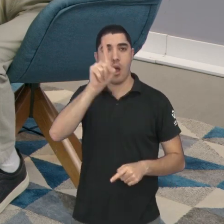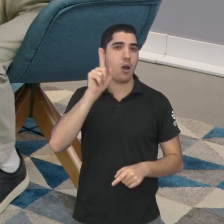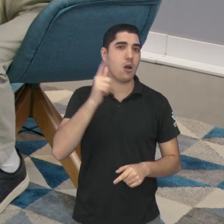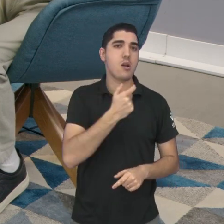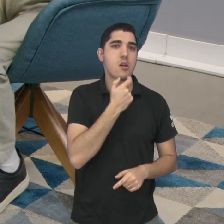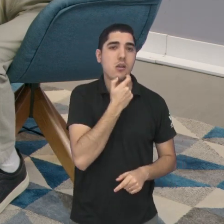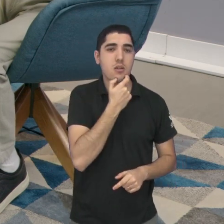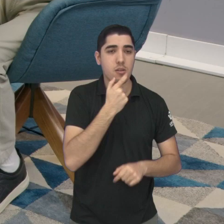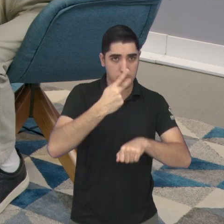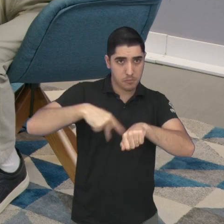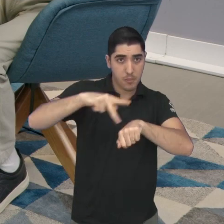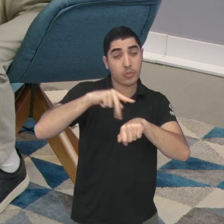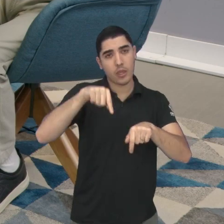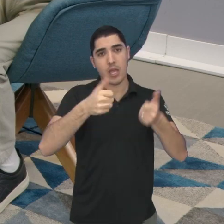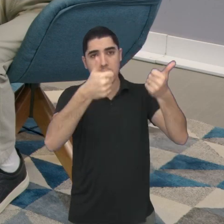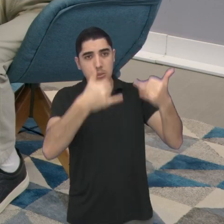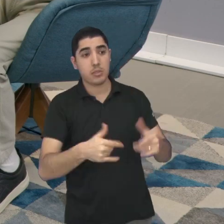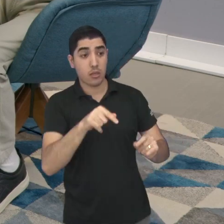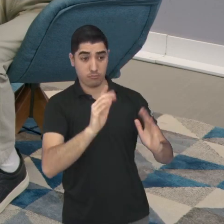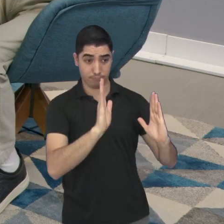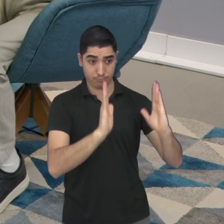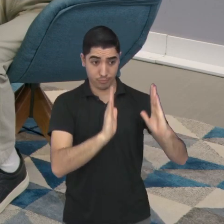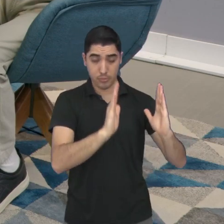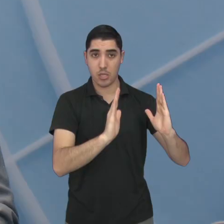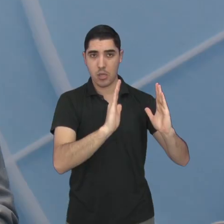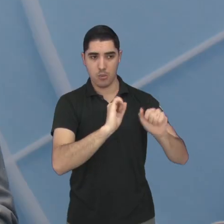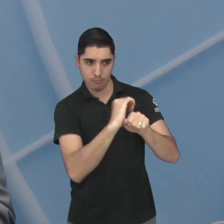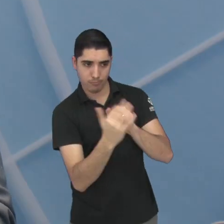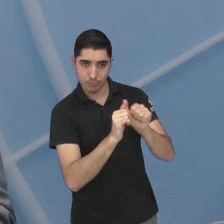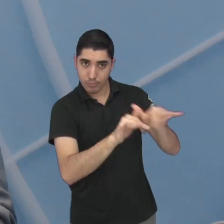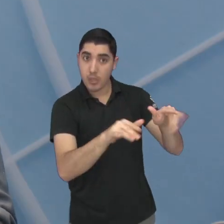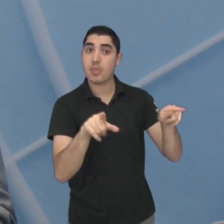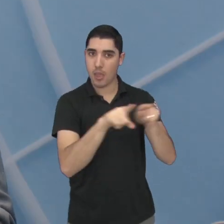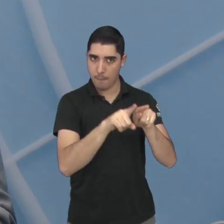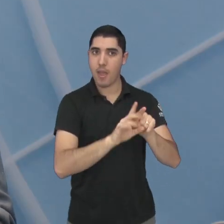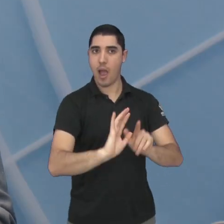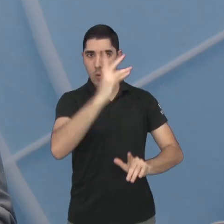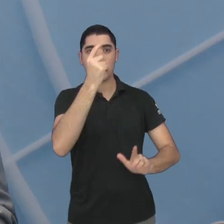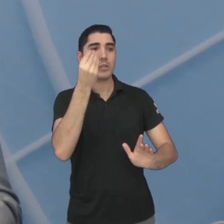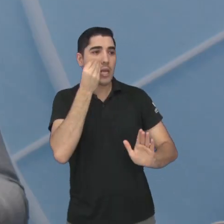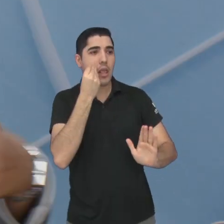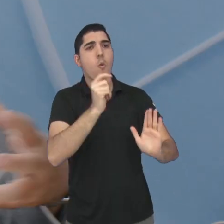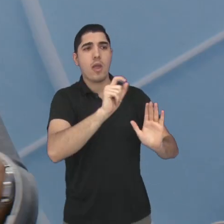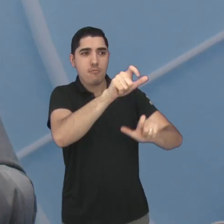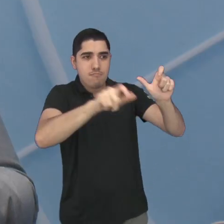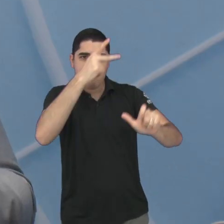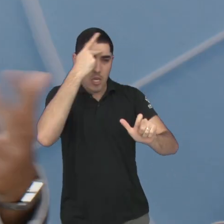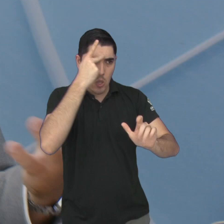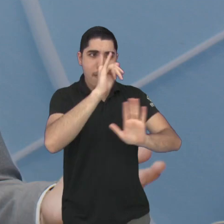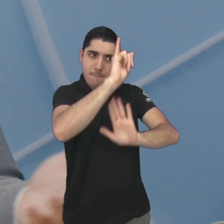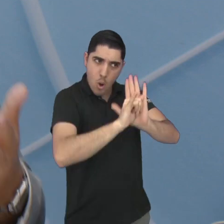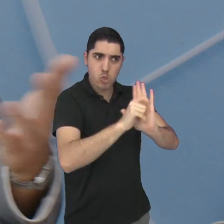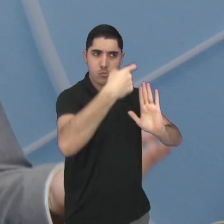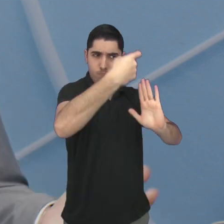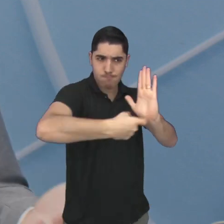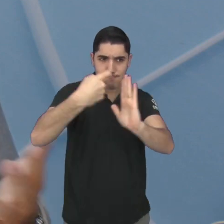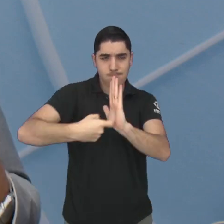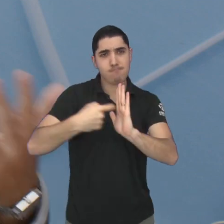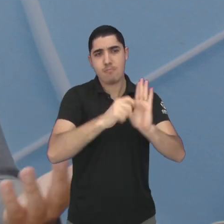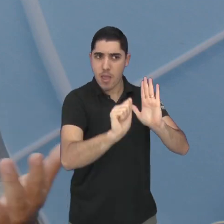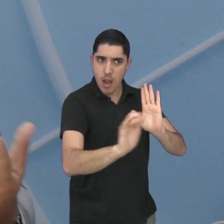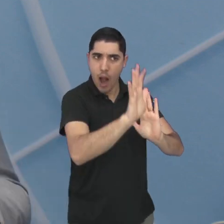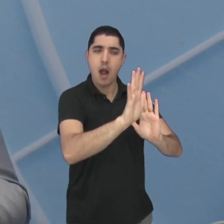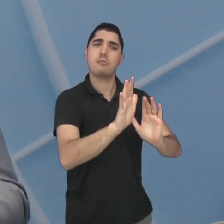dessa extrema acumulação que aconteceu na época da pandemia. Mas eu acho que essa é uma forma de conseguir resolver um problema sério do Estado, que é